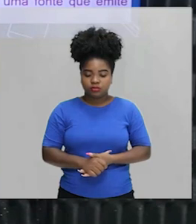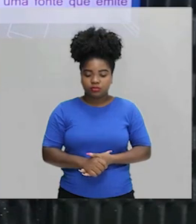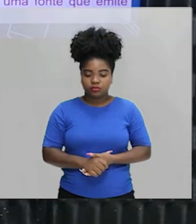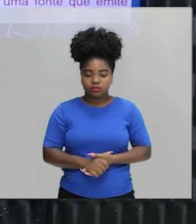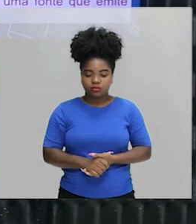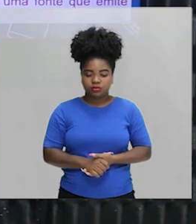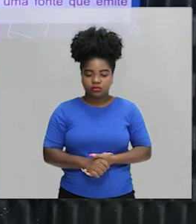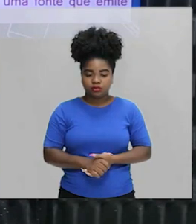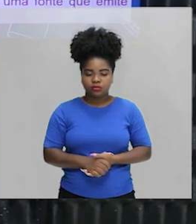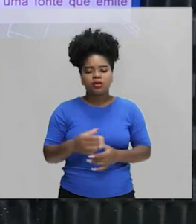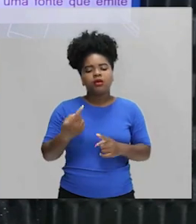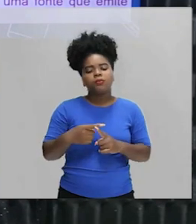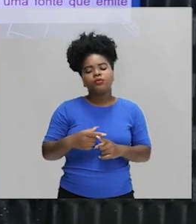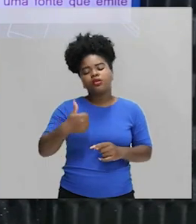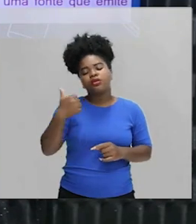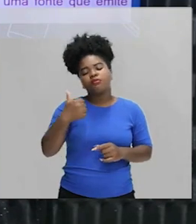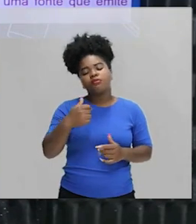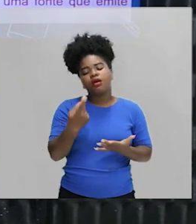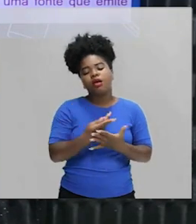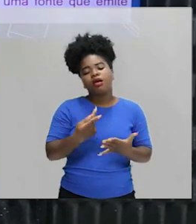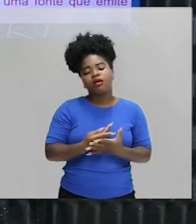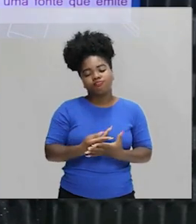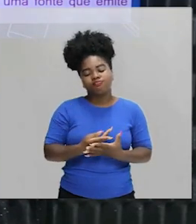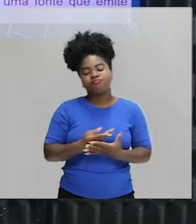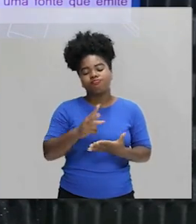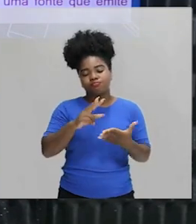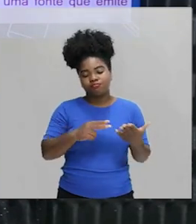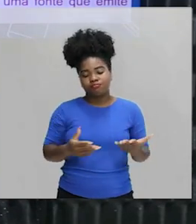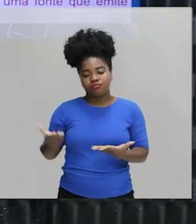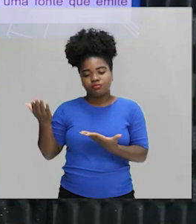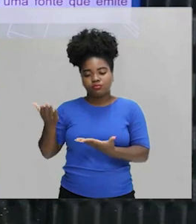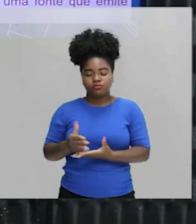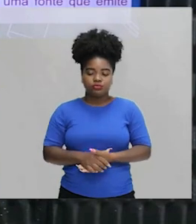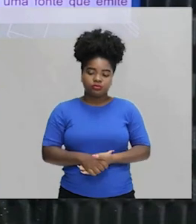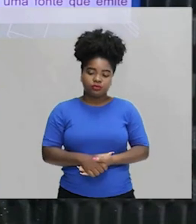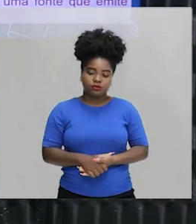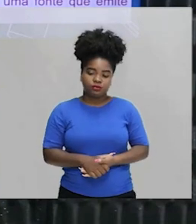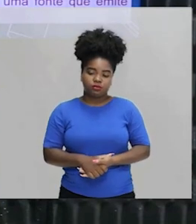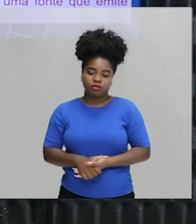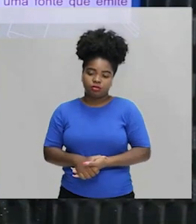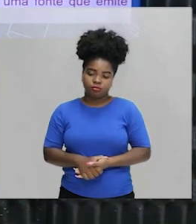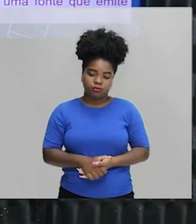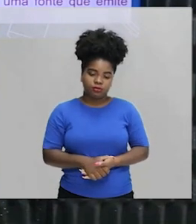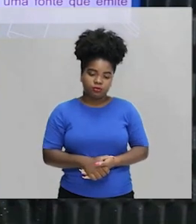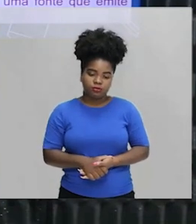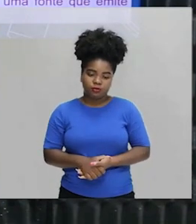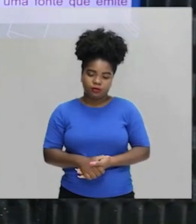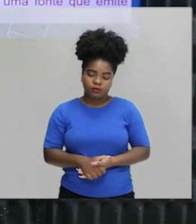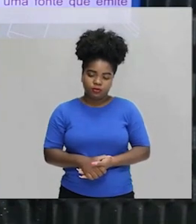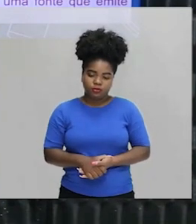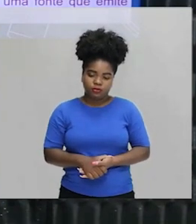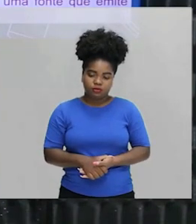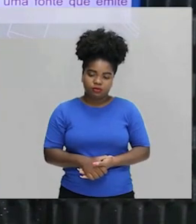entender que é um por exemplo não está correto né o espectro de emissão discreto são obtidos de luz proveniente de Corpos